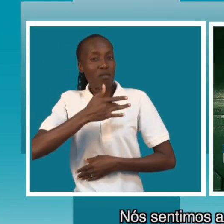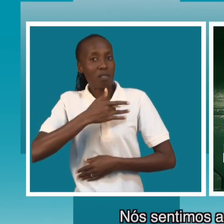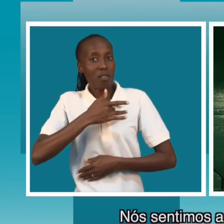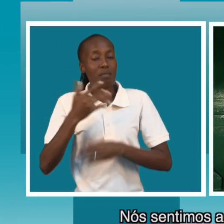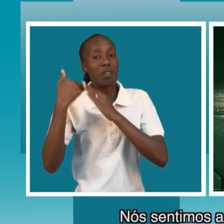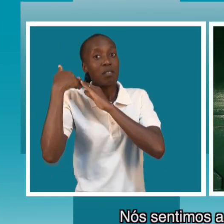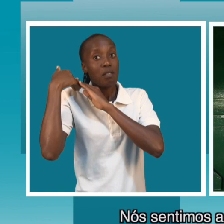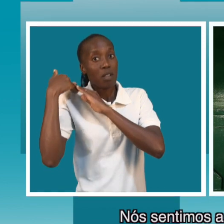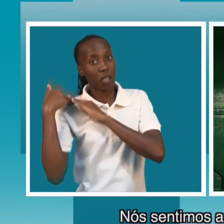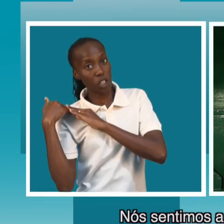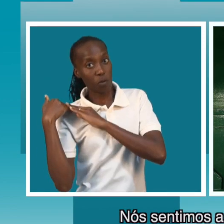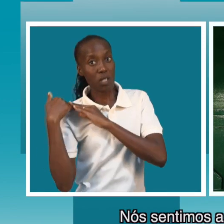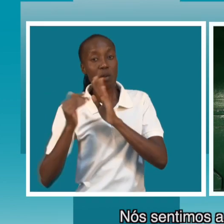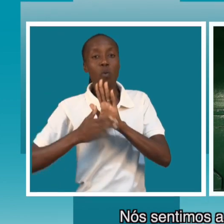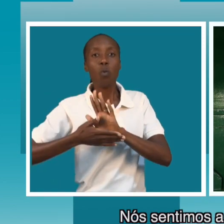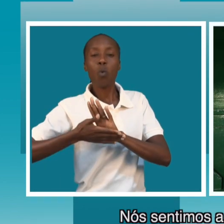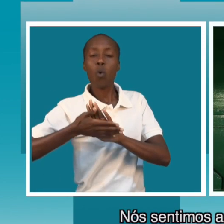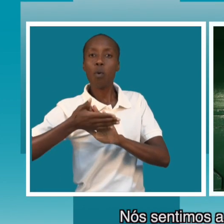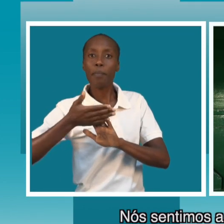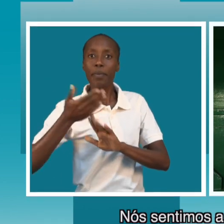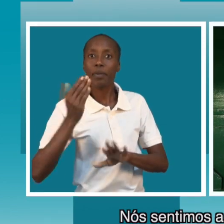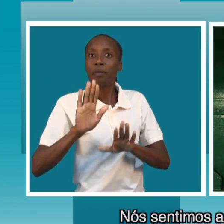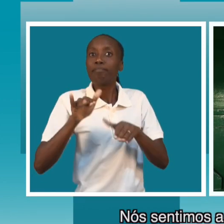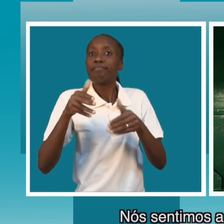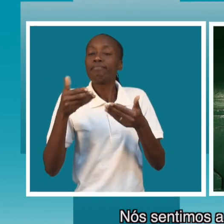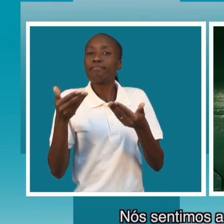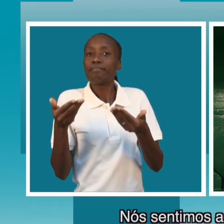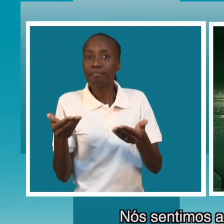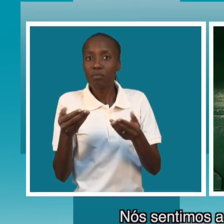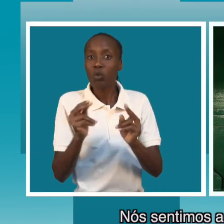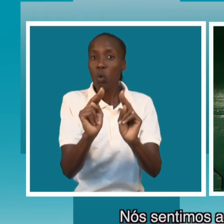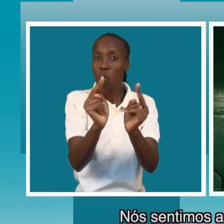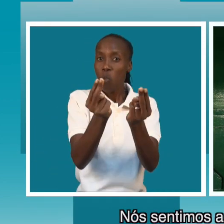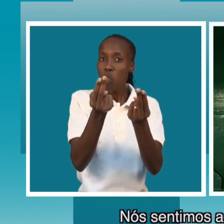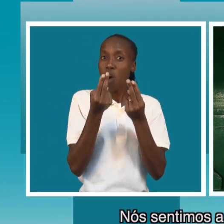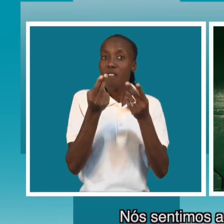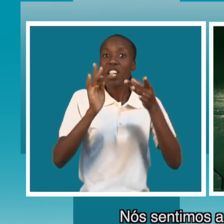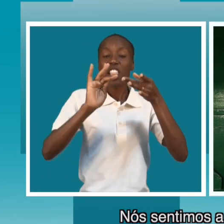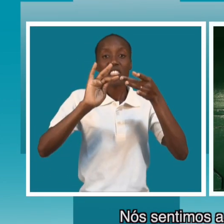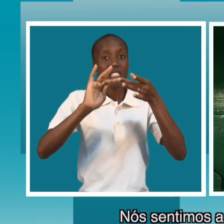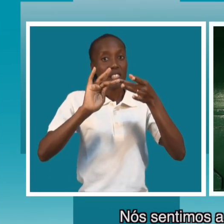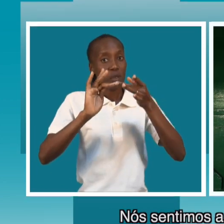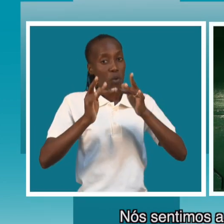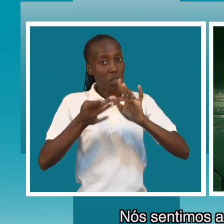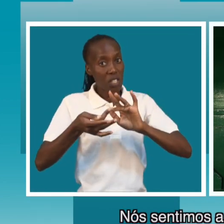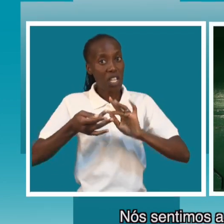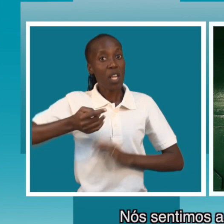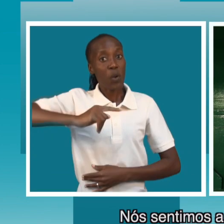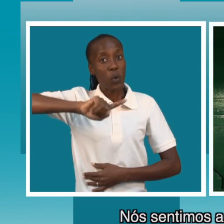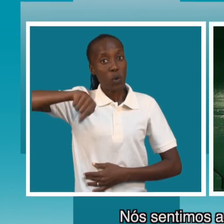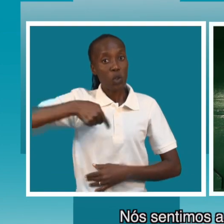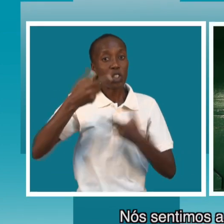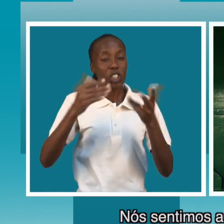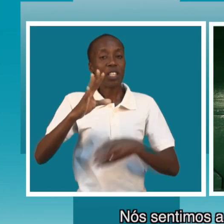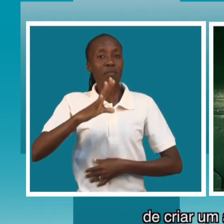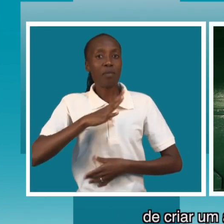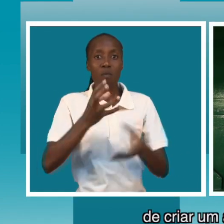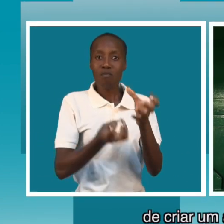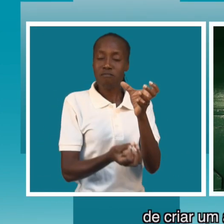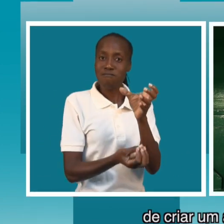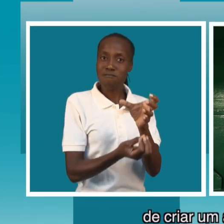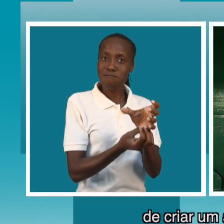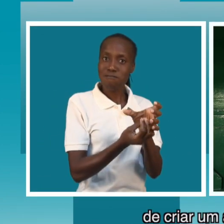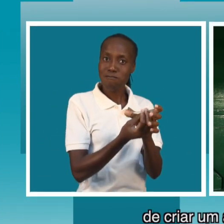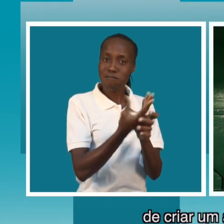sentimos responsabilidade, a partir das novas tecnologias que nós já temos,